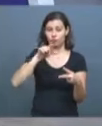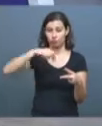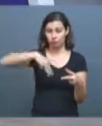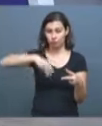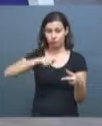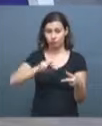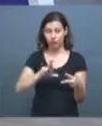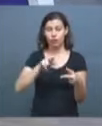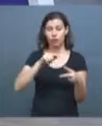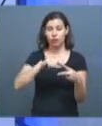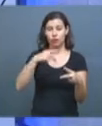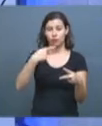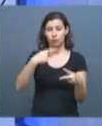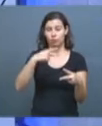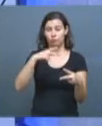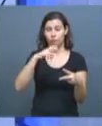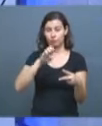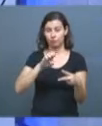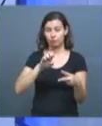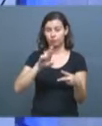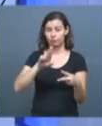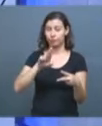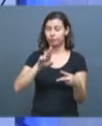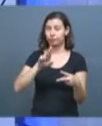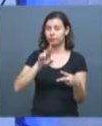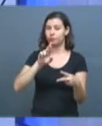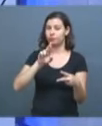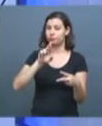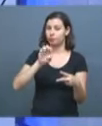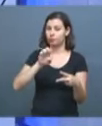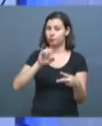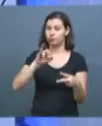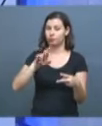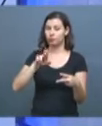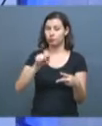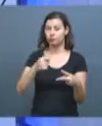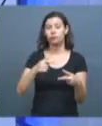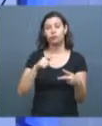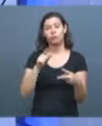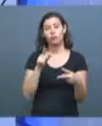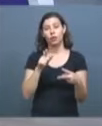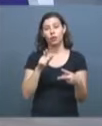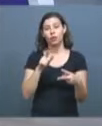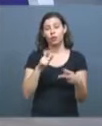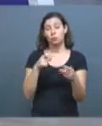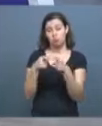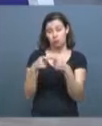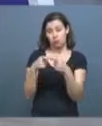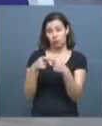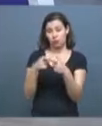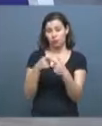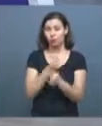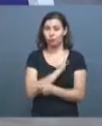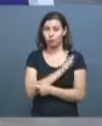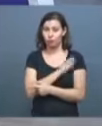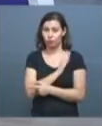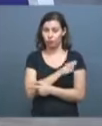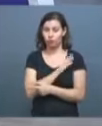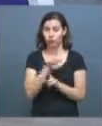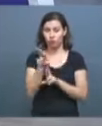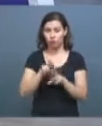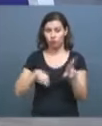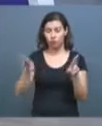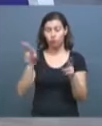Vilmar Pereira, cardiologista do Hospital de Clínicas aqui da nossa universidade. É um prazer muito grande tê-lo conosco novamente aqui. Obrigado. Em